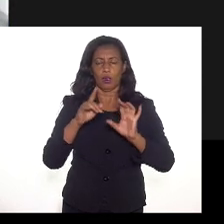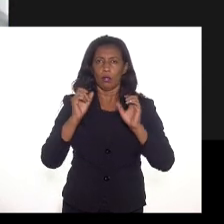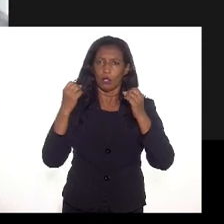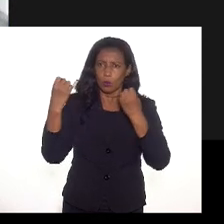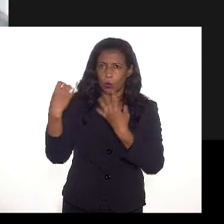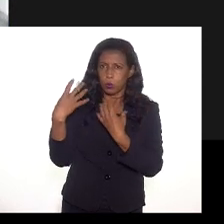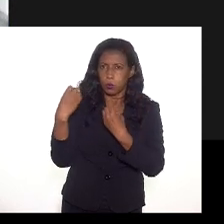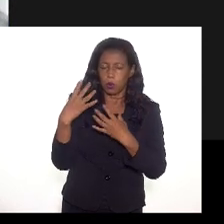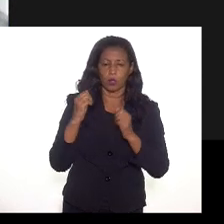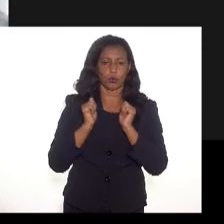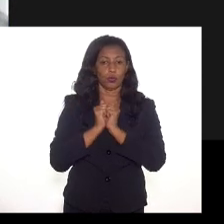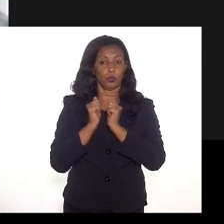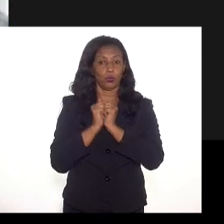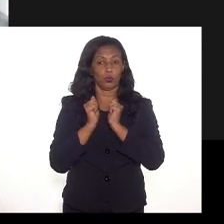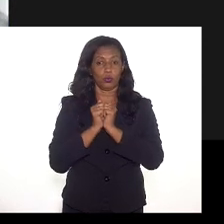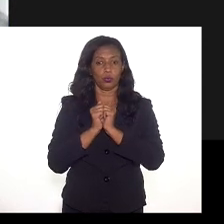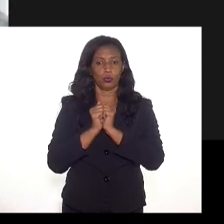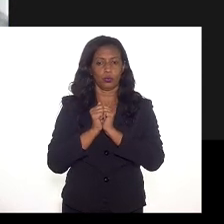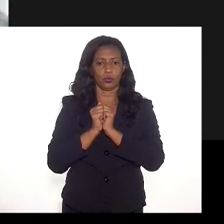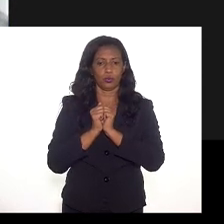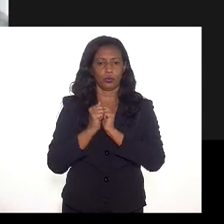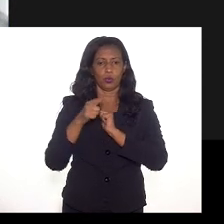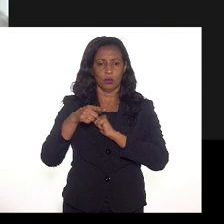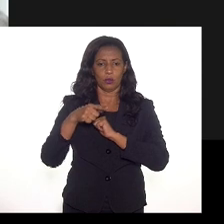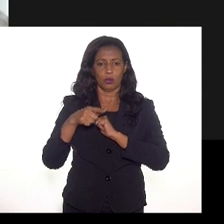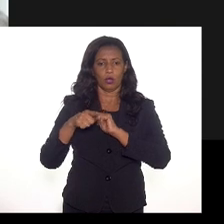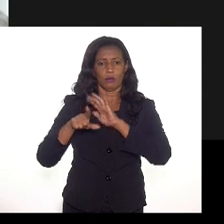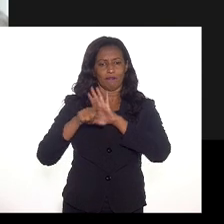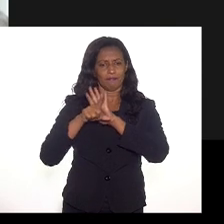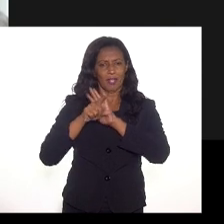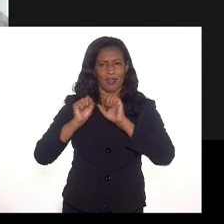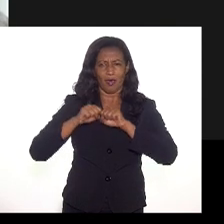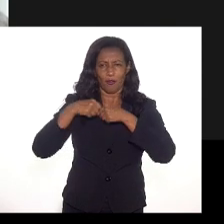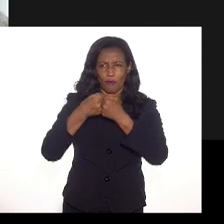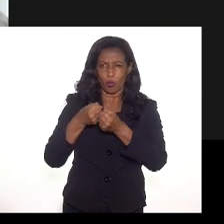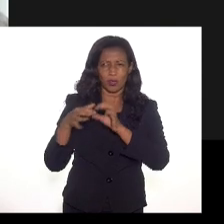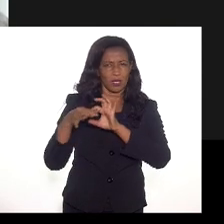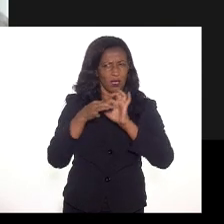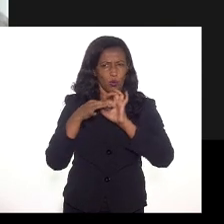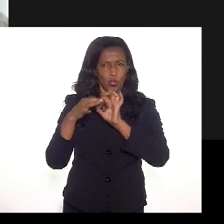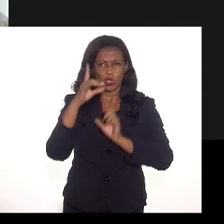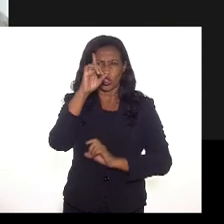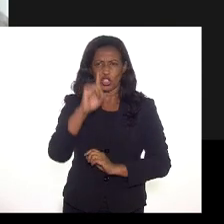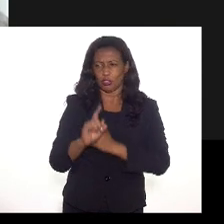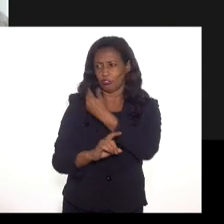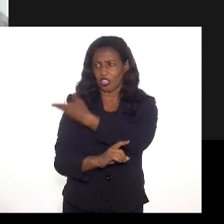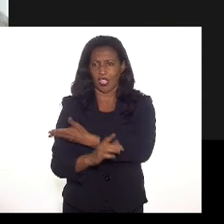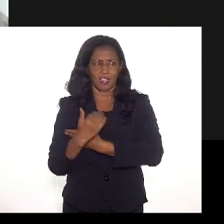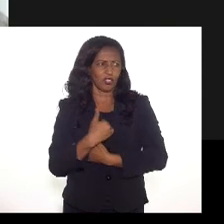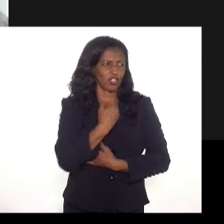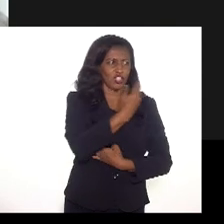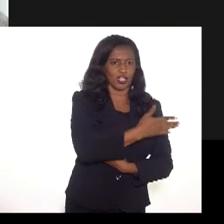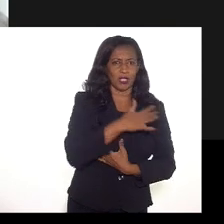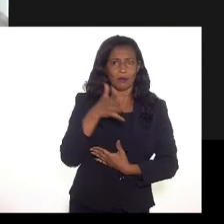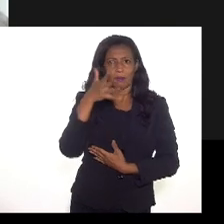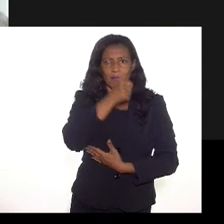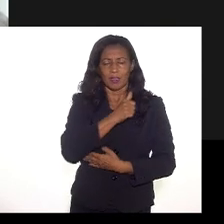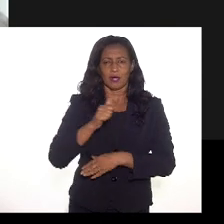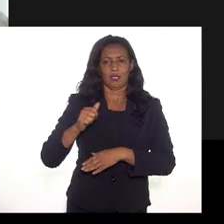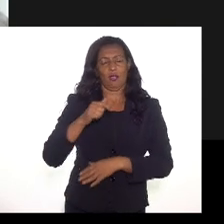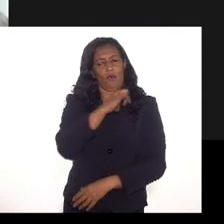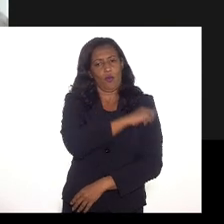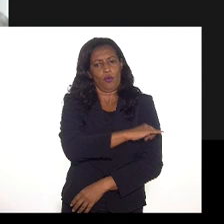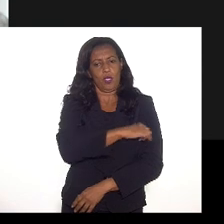juntos no mandato, na legislatura passada da força da união de direita e de esquerda para salvar o nosso rio.